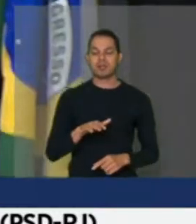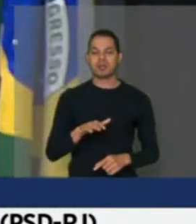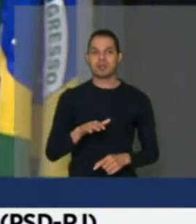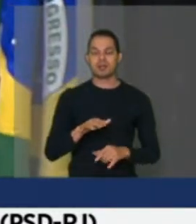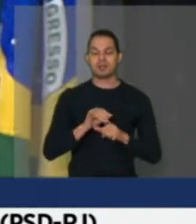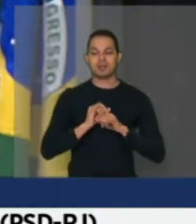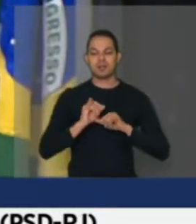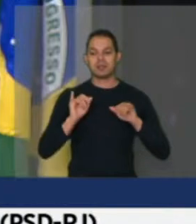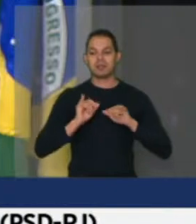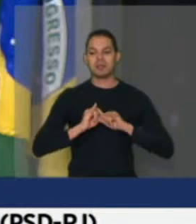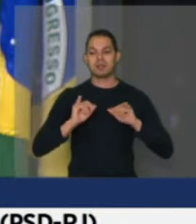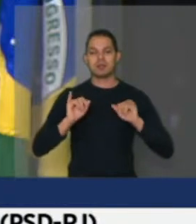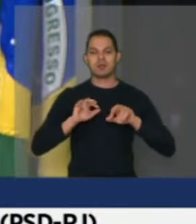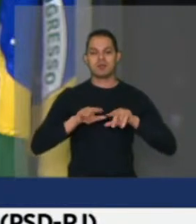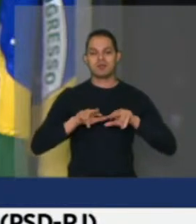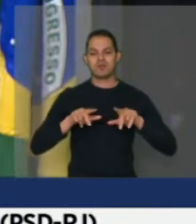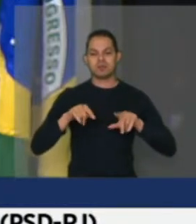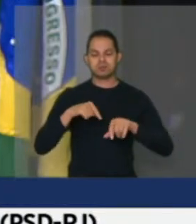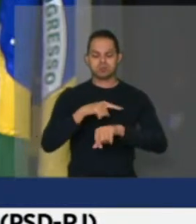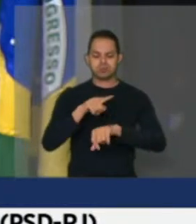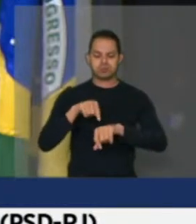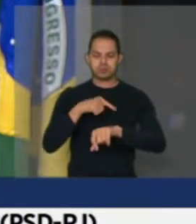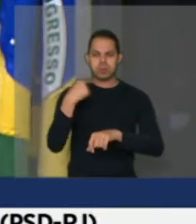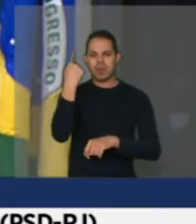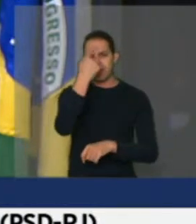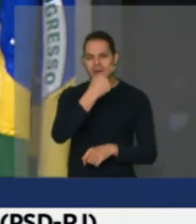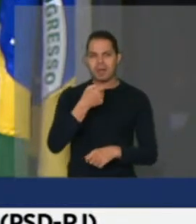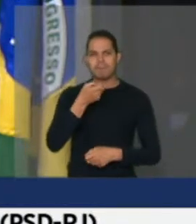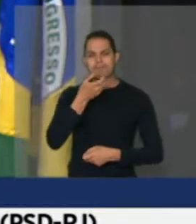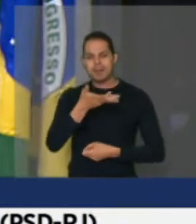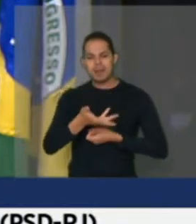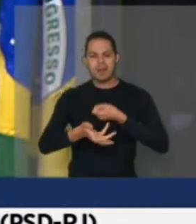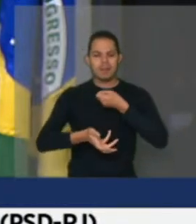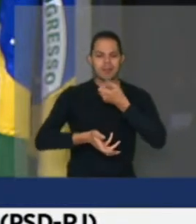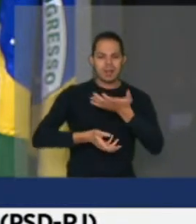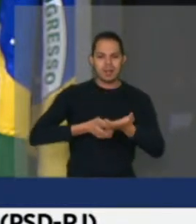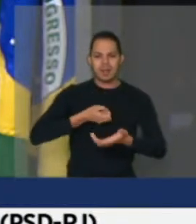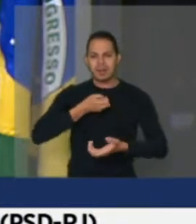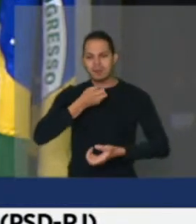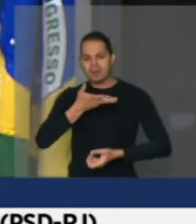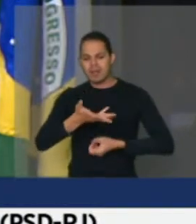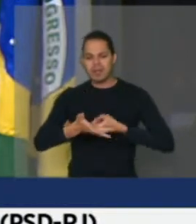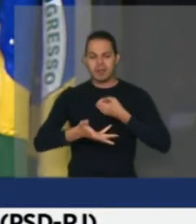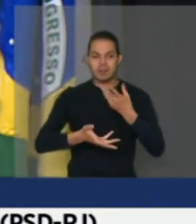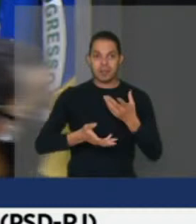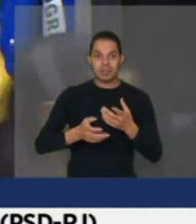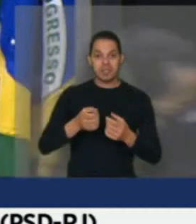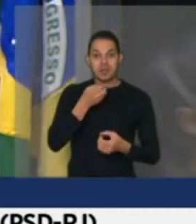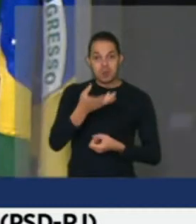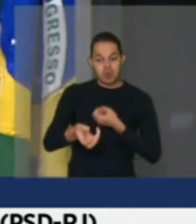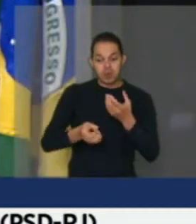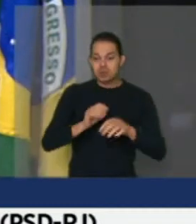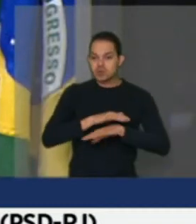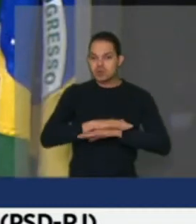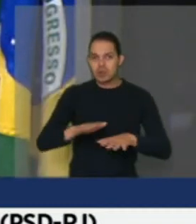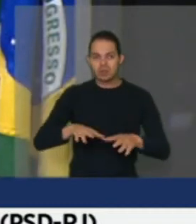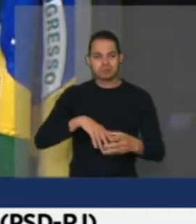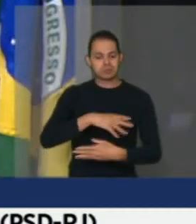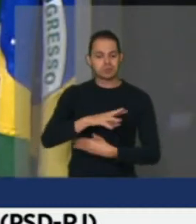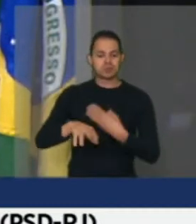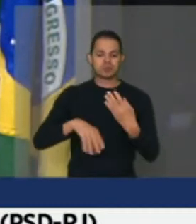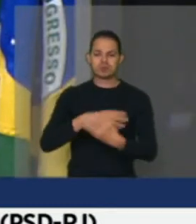mencionada em tantas horas de depoimentos que por si só embaraçariam este parlamento